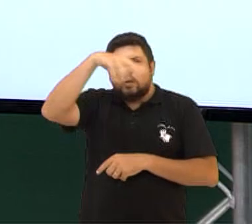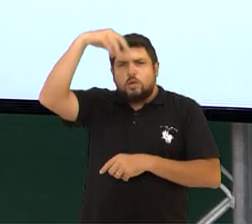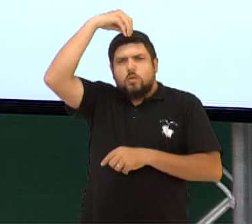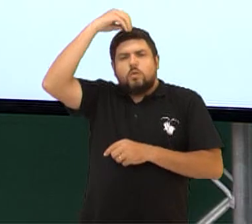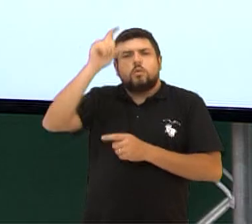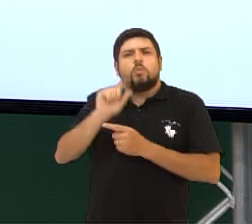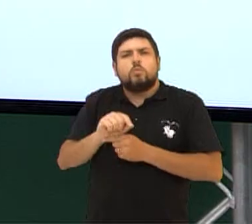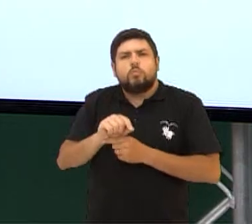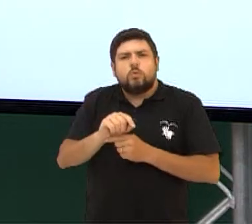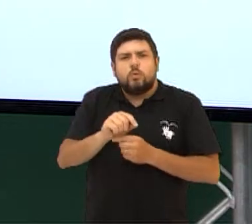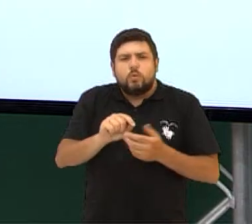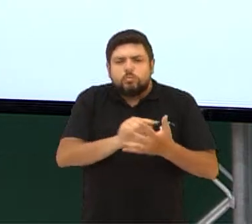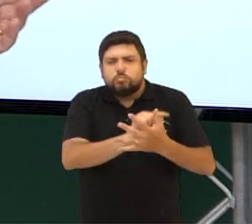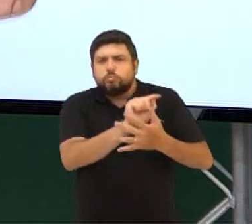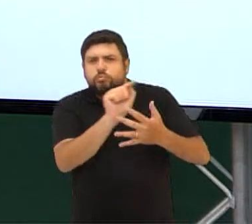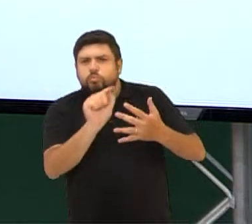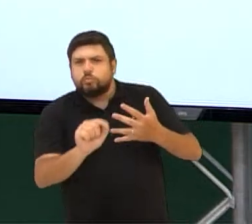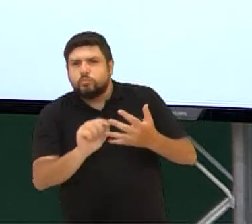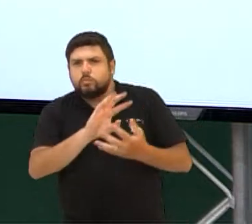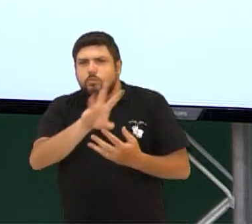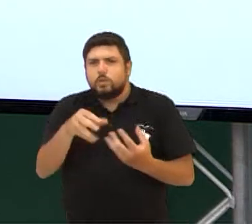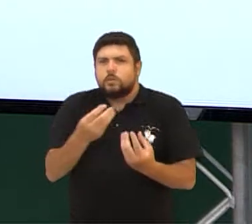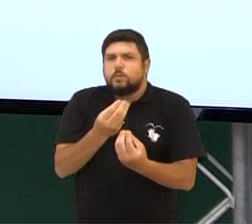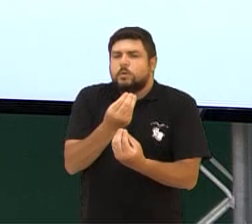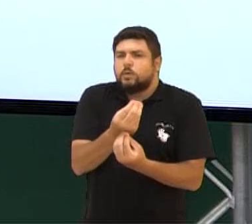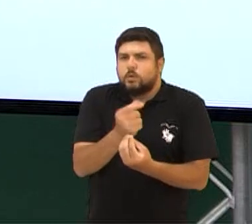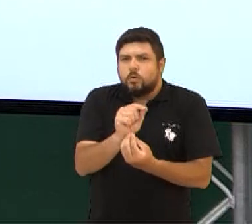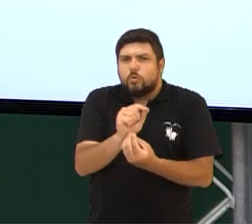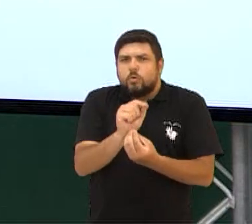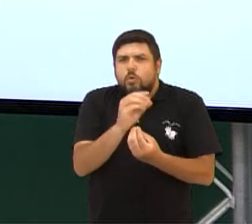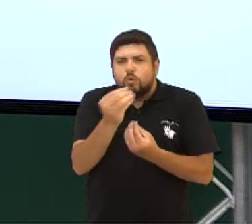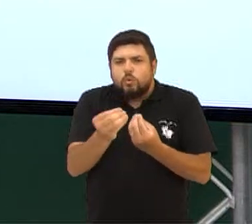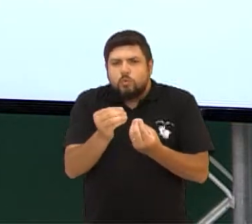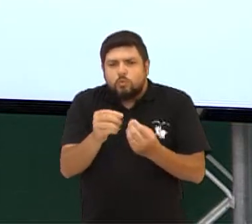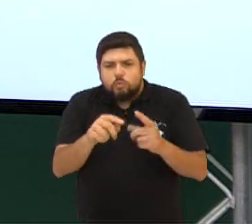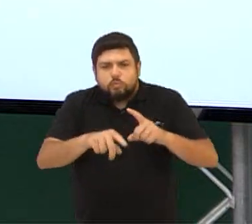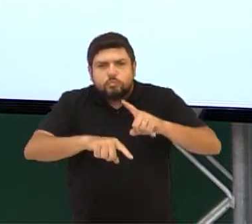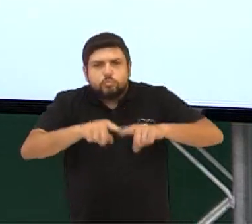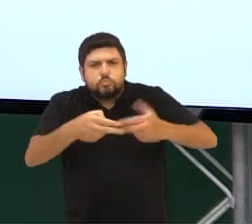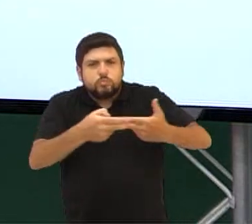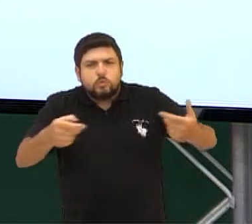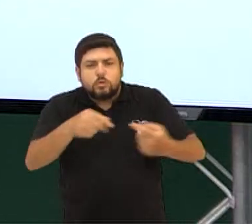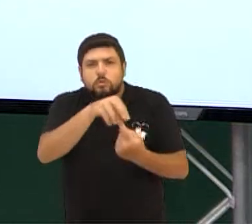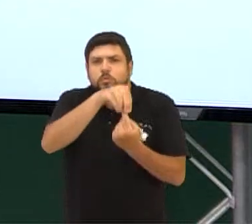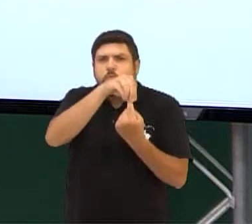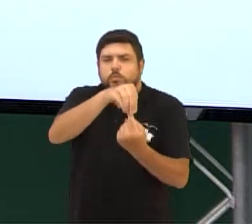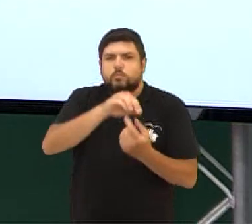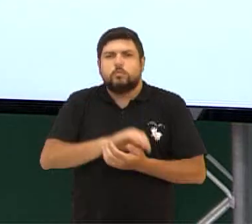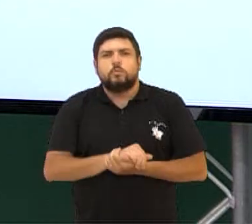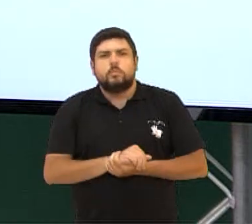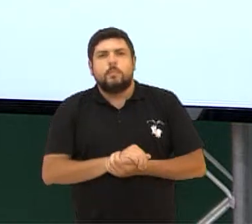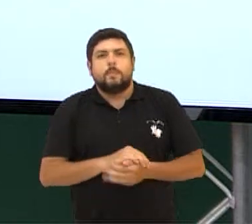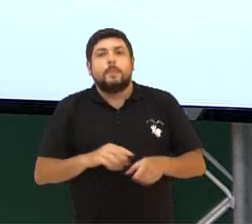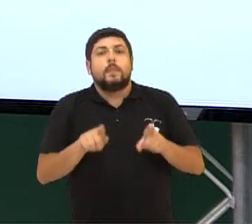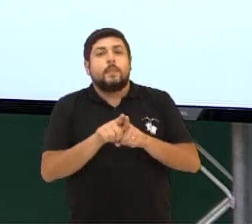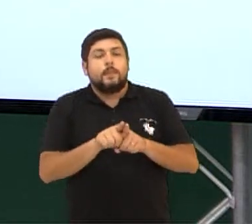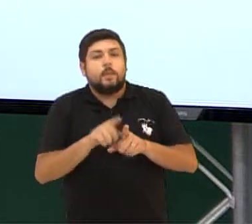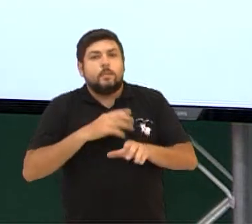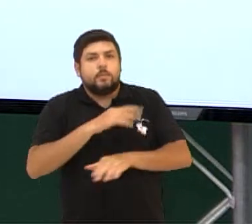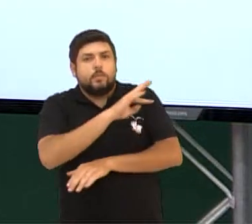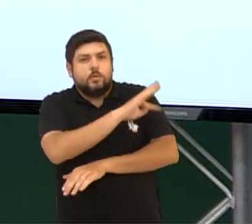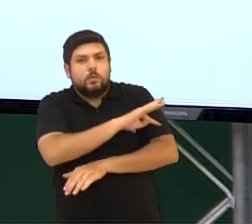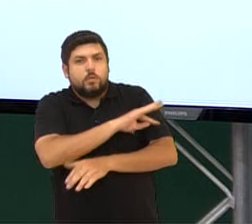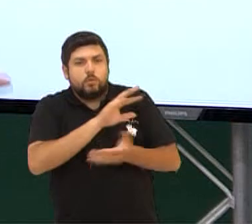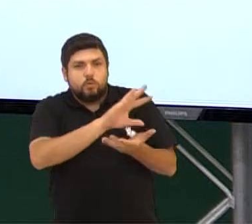arte enquanto objetos individualizados e únicos. O progresso das técnicas de reprodução, sobretudo